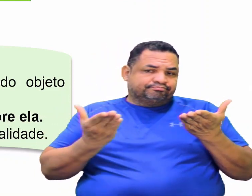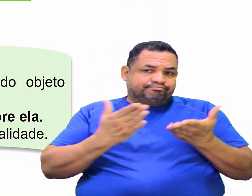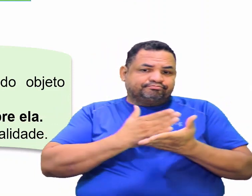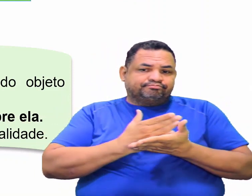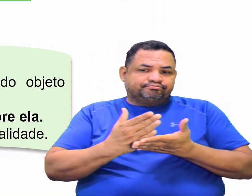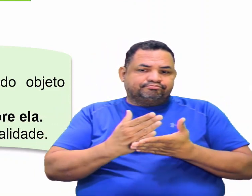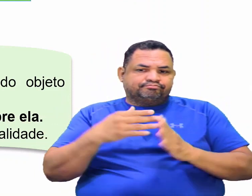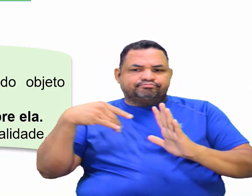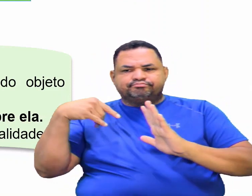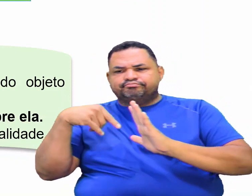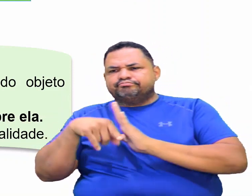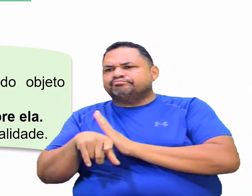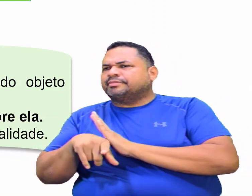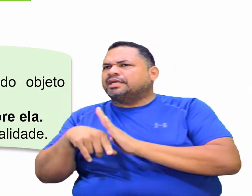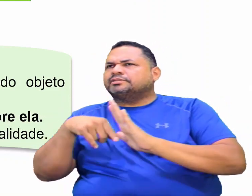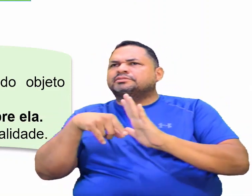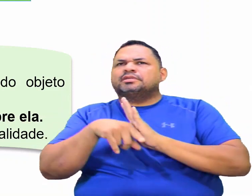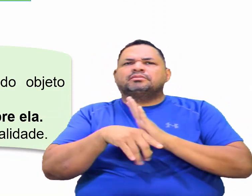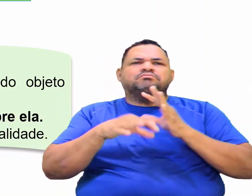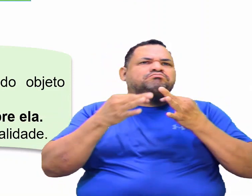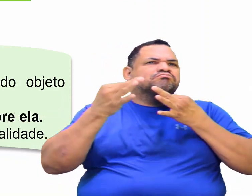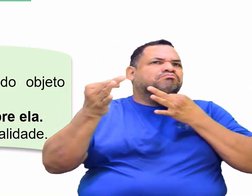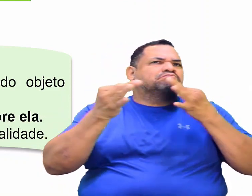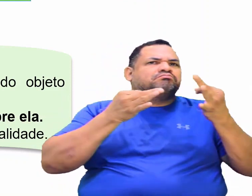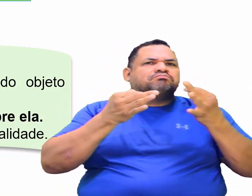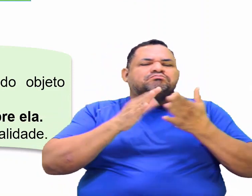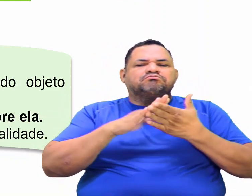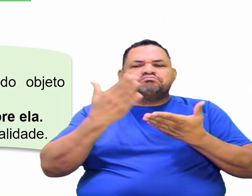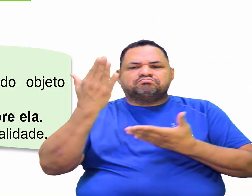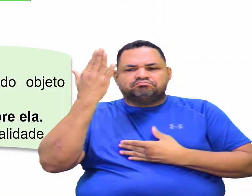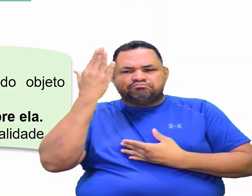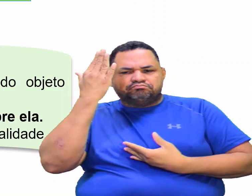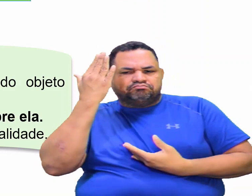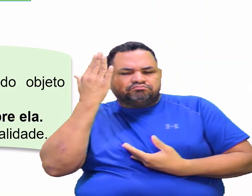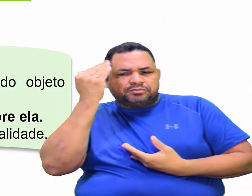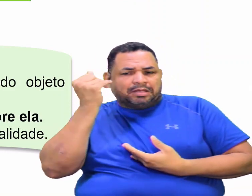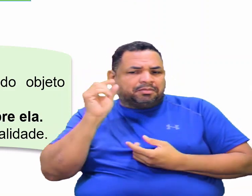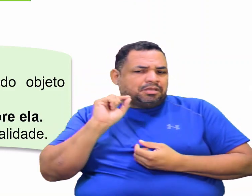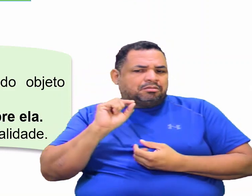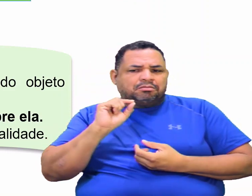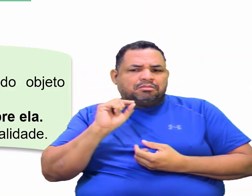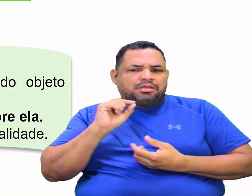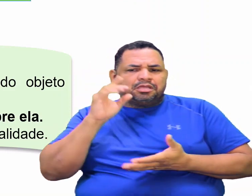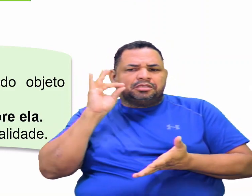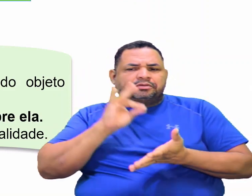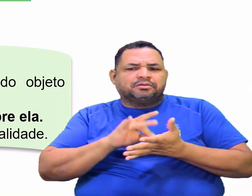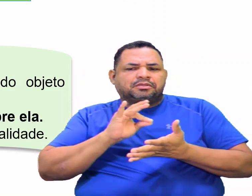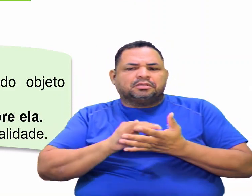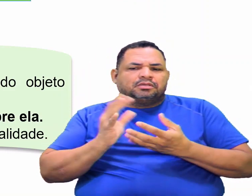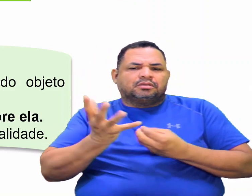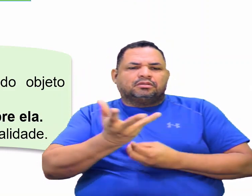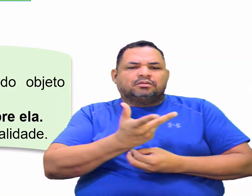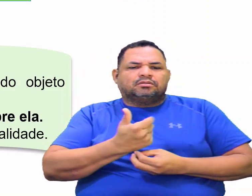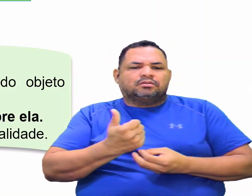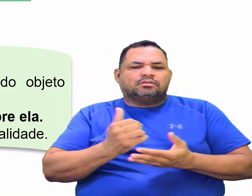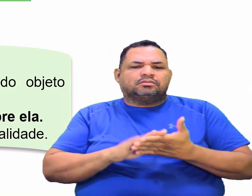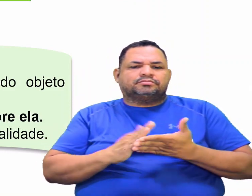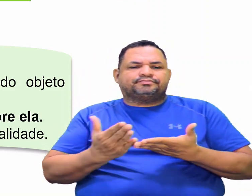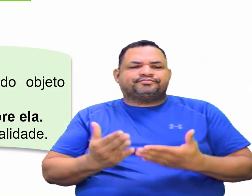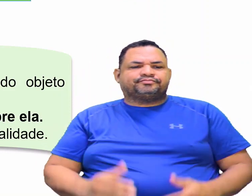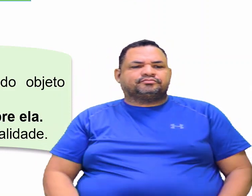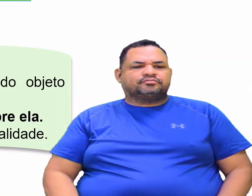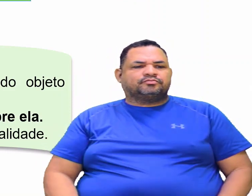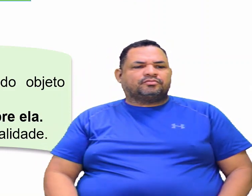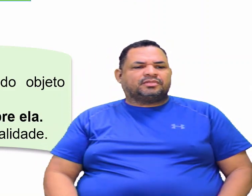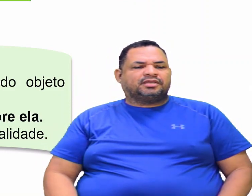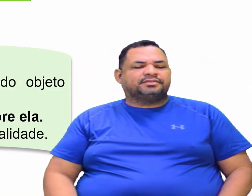a questionar ou procurar ter uma noção mais exata do que seria arte e o que poderia não ser considerado